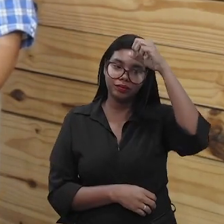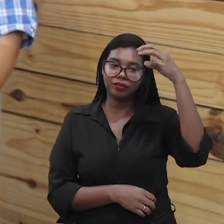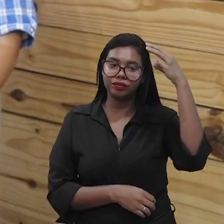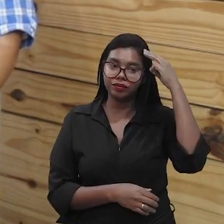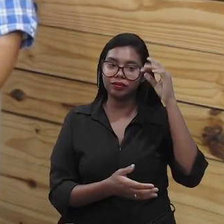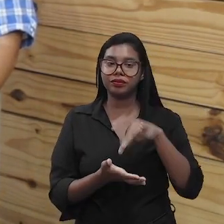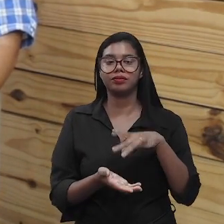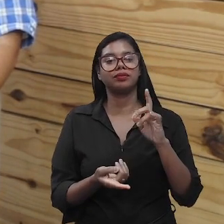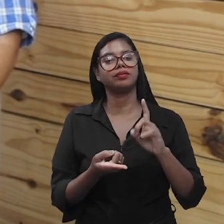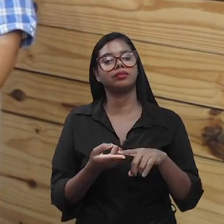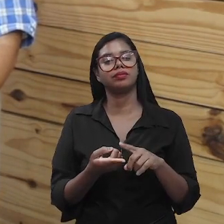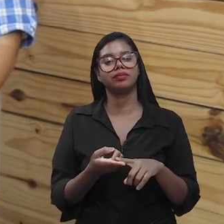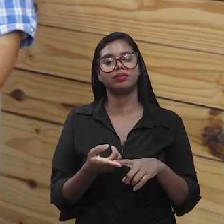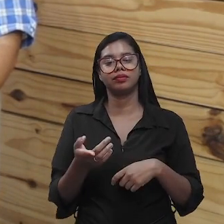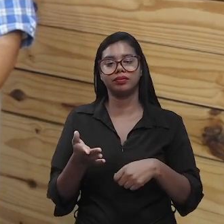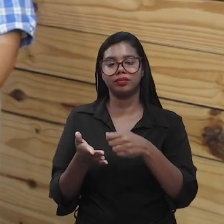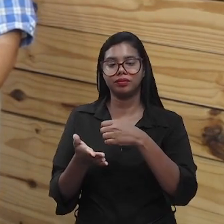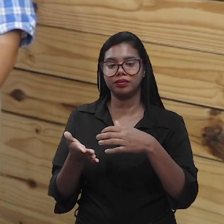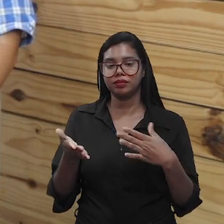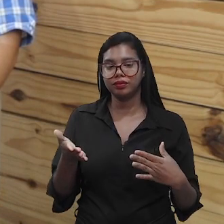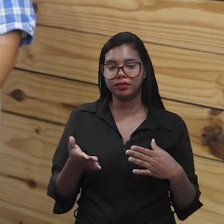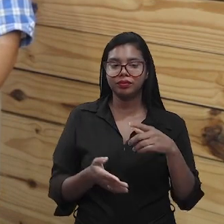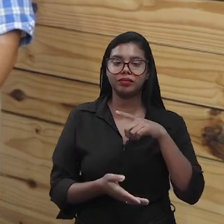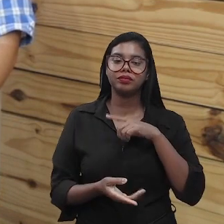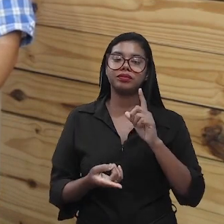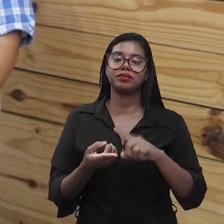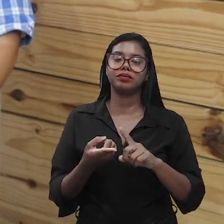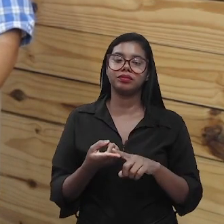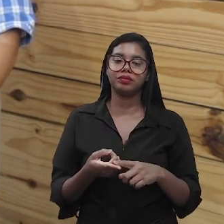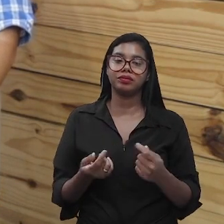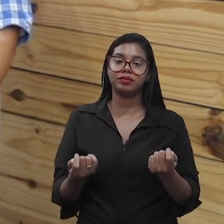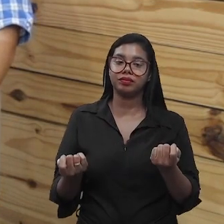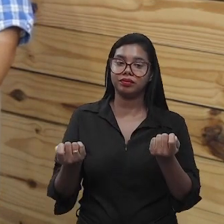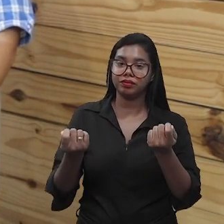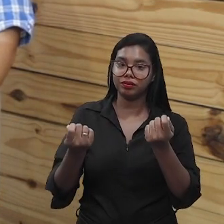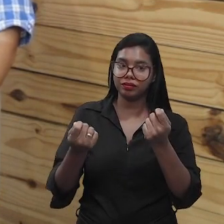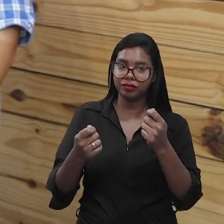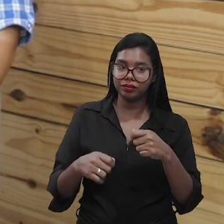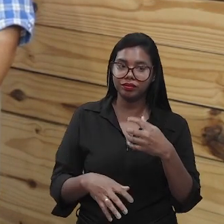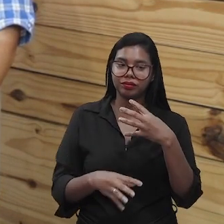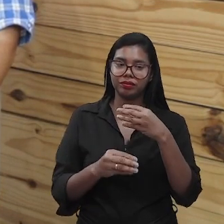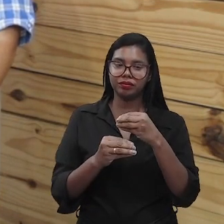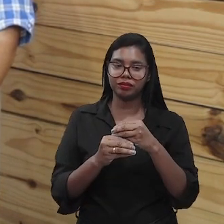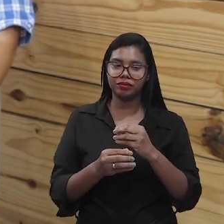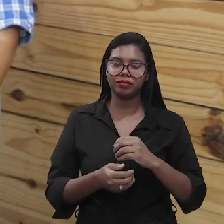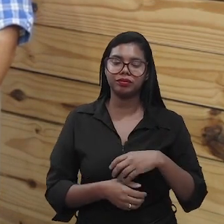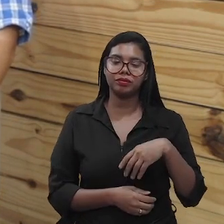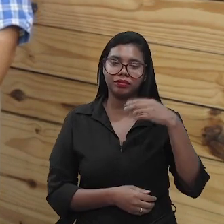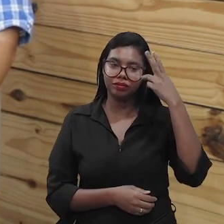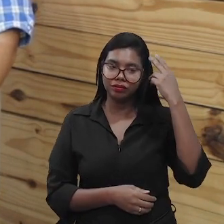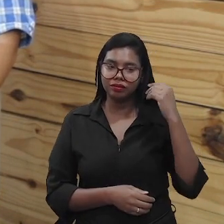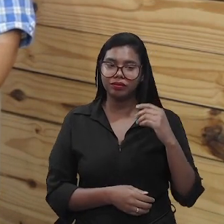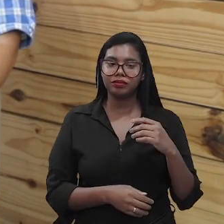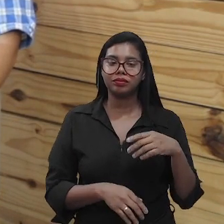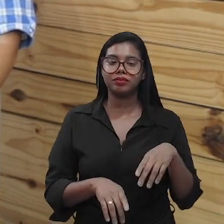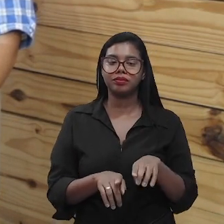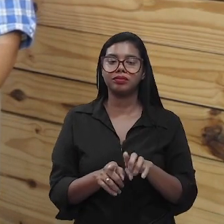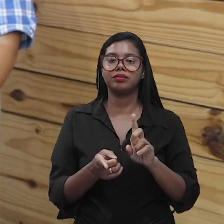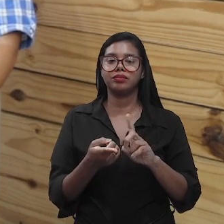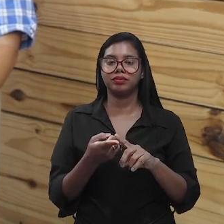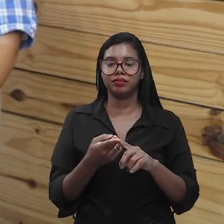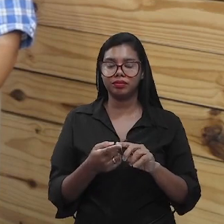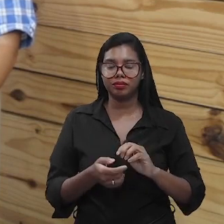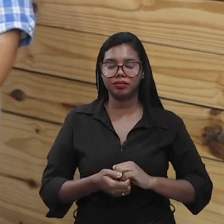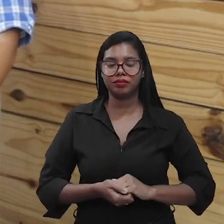escrita tenha essa capacidade de engajar. Claro que, ao mesmo tempo, se você pasteuriza,